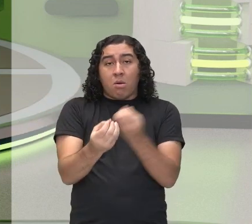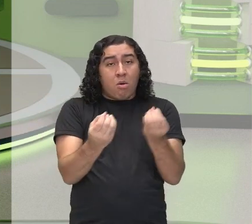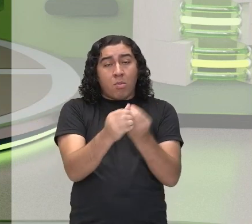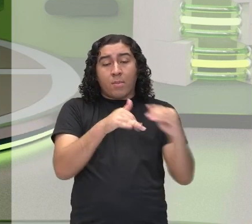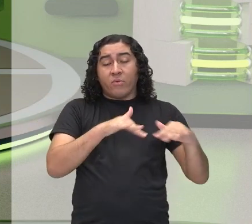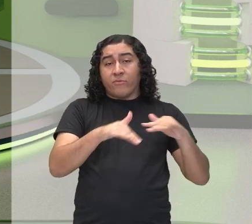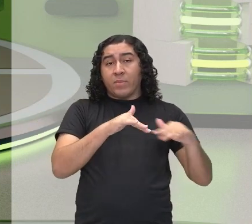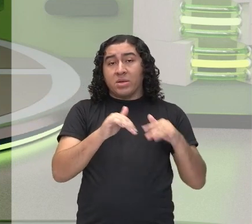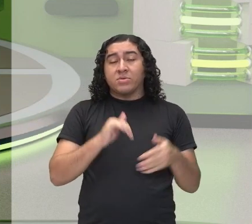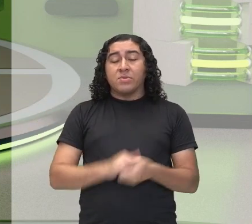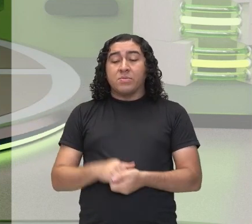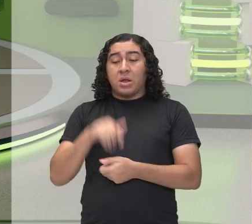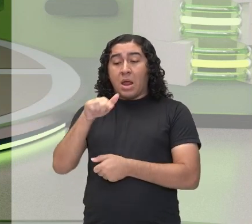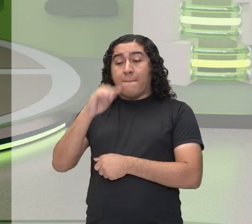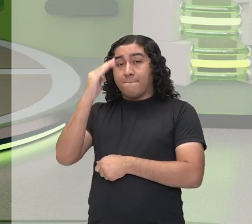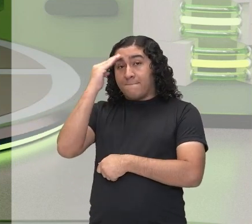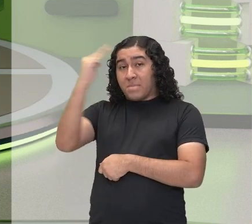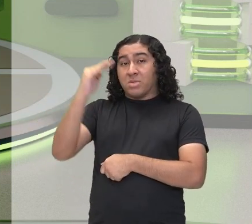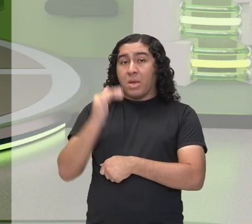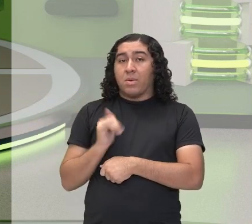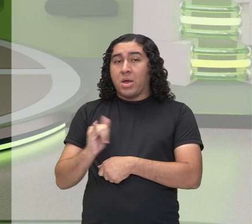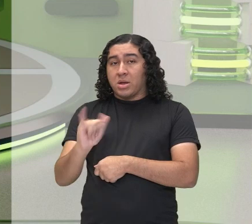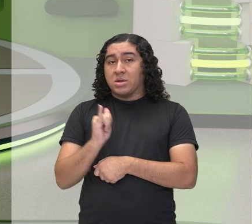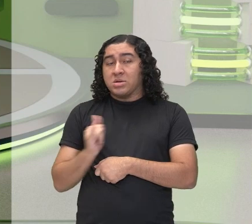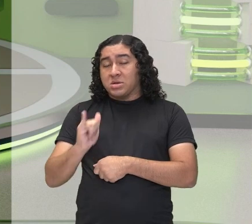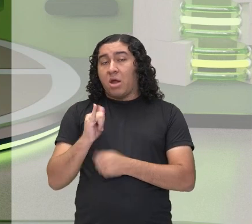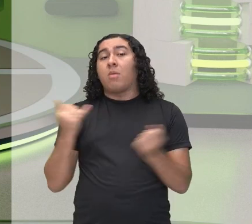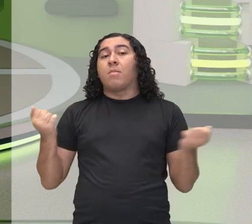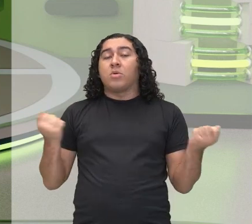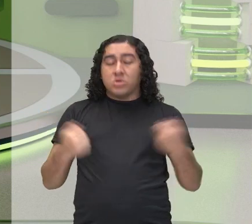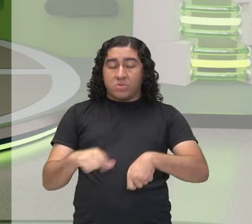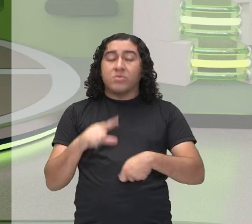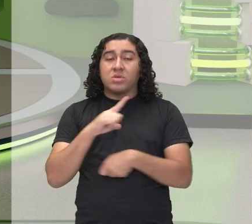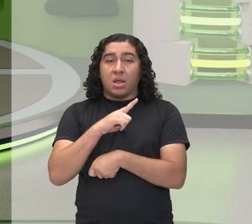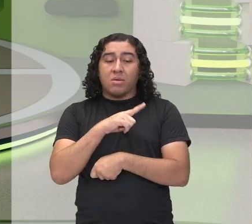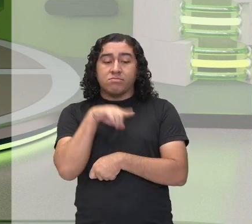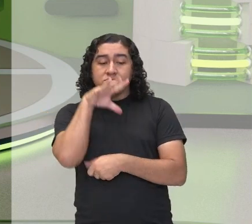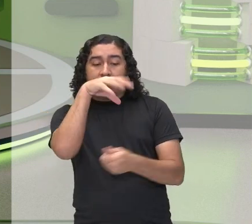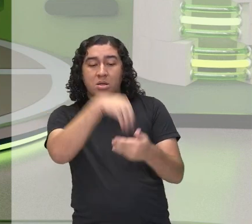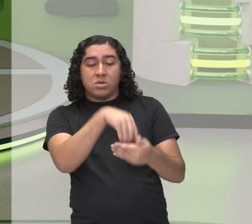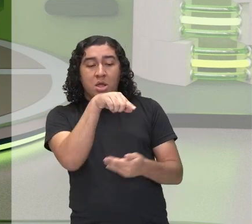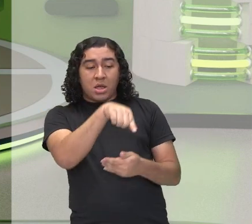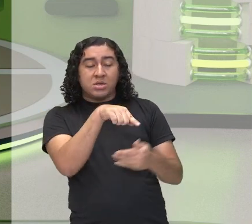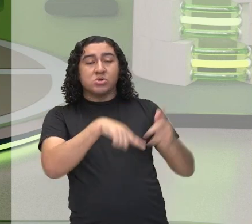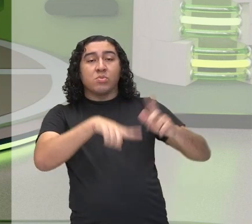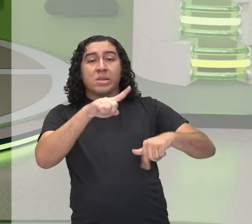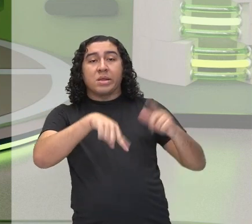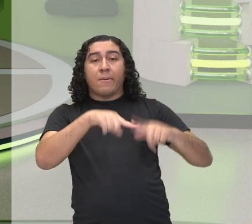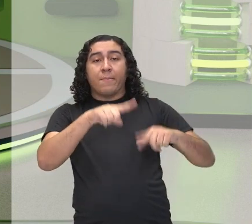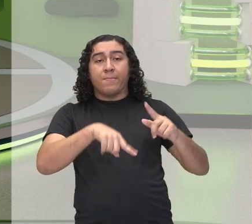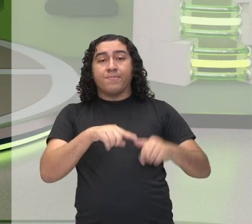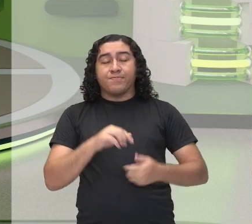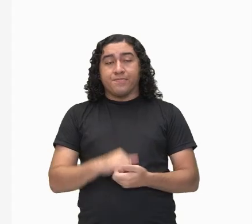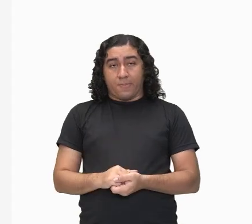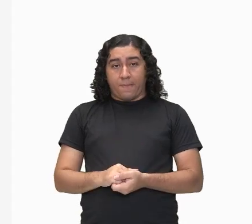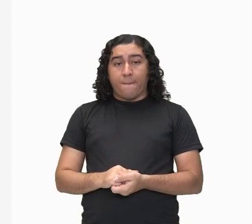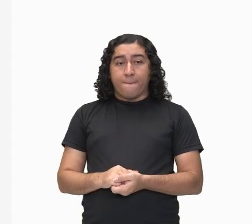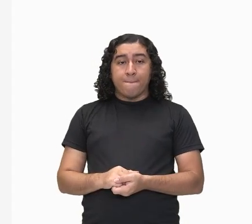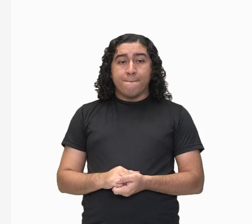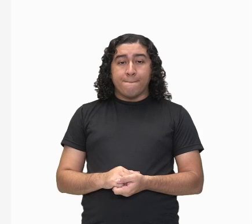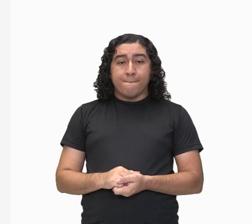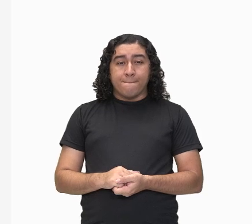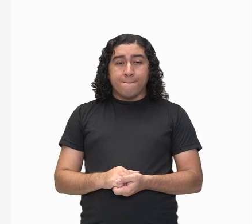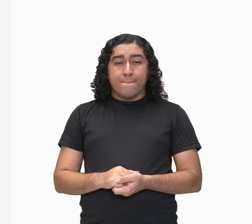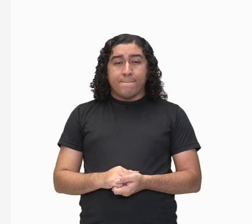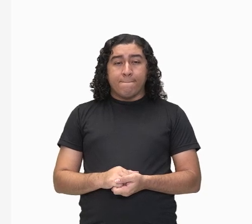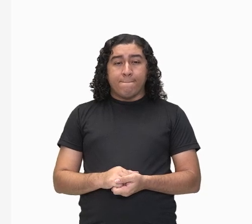é a fonte de energia para que ocorra o movimento ali daquele tipo de automóvel. Tá bom? E aí,